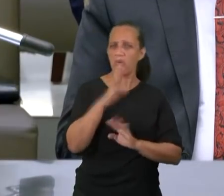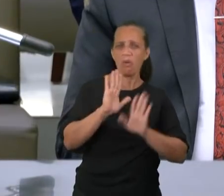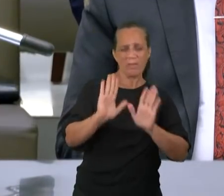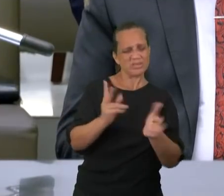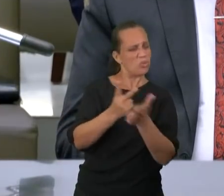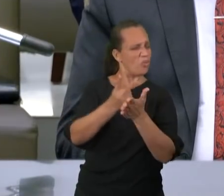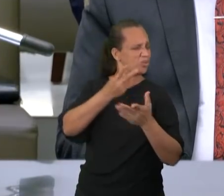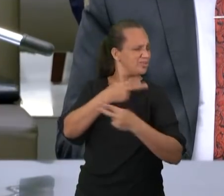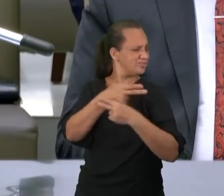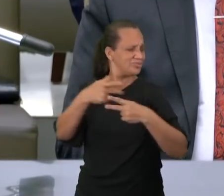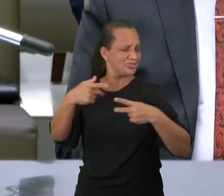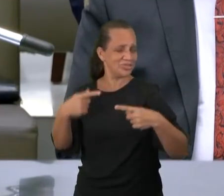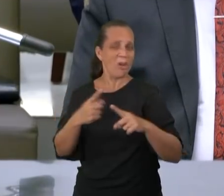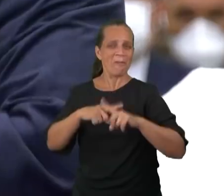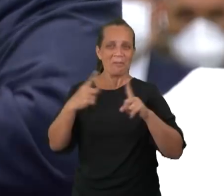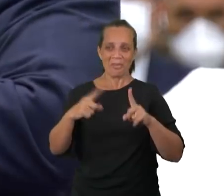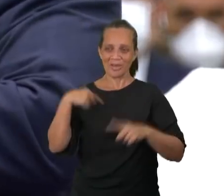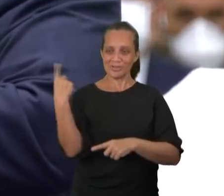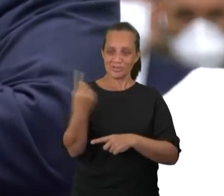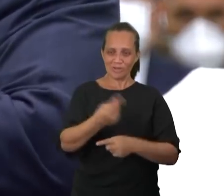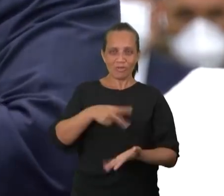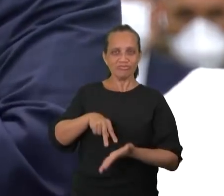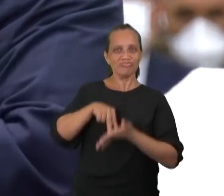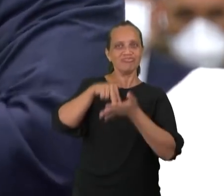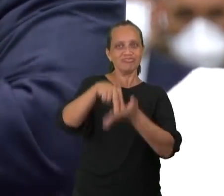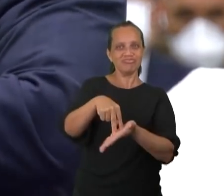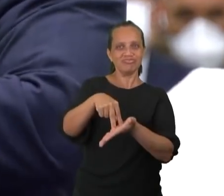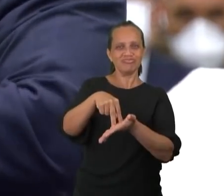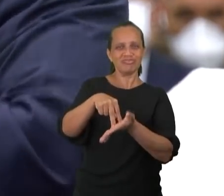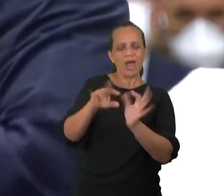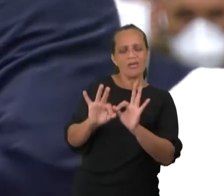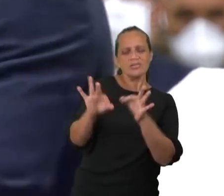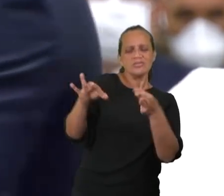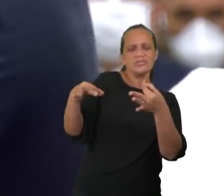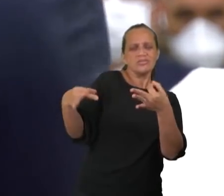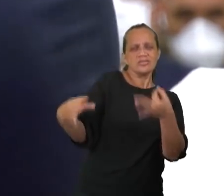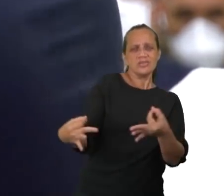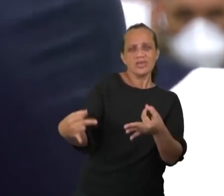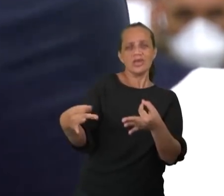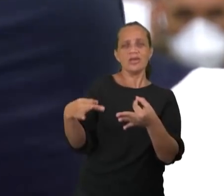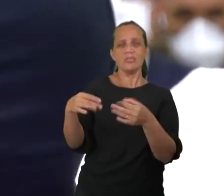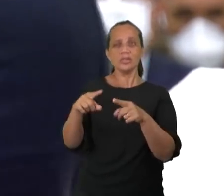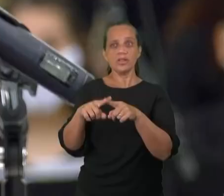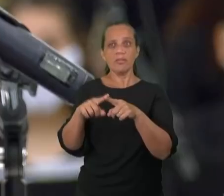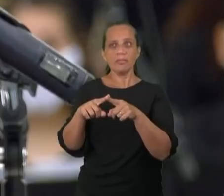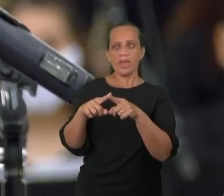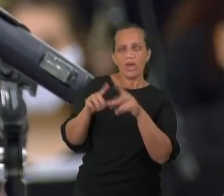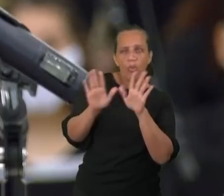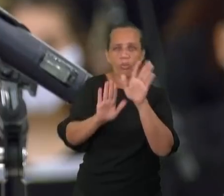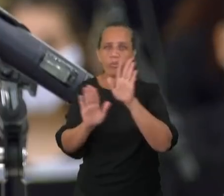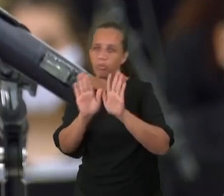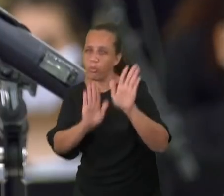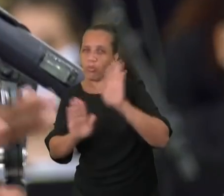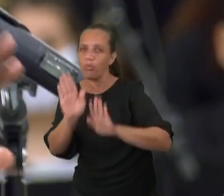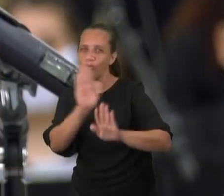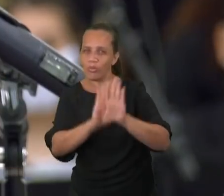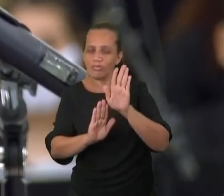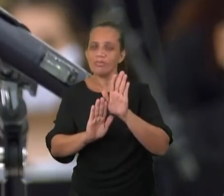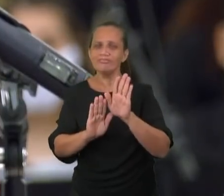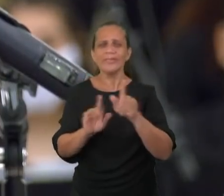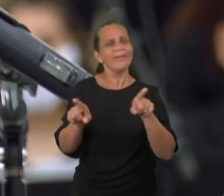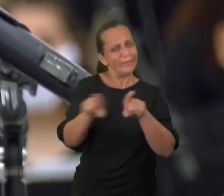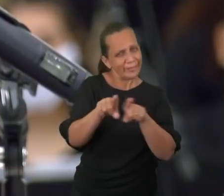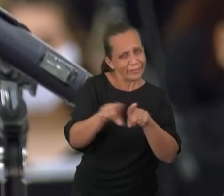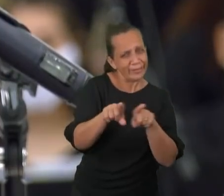tanta coisa. A igreja continua ali, simples como uma pomba, prudente como uma serpente. Mas há momentos que Deus intervém. Aí Daniel fala para o rei